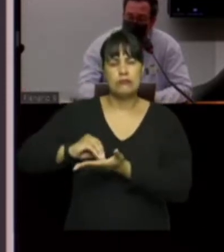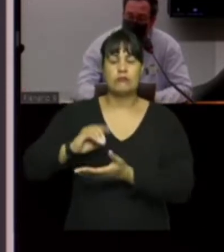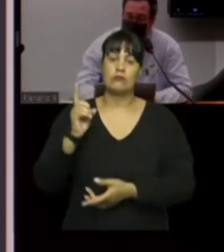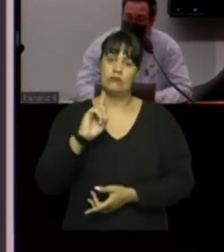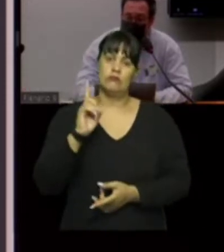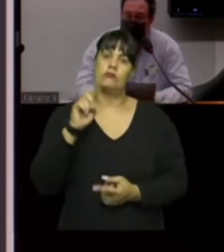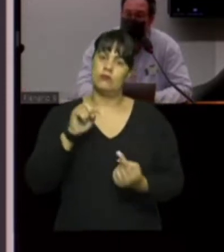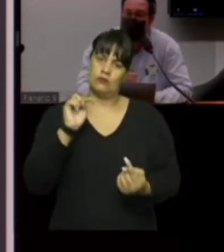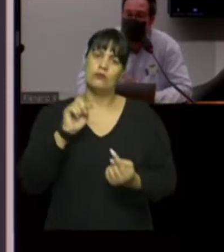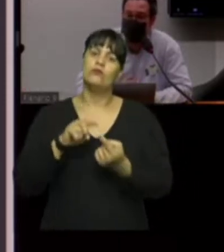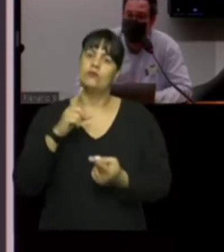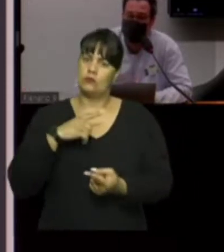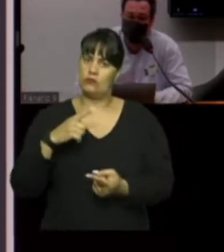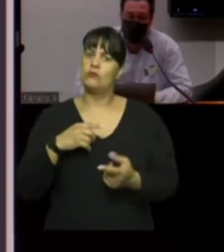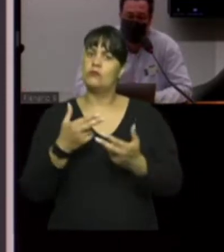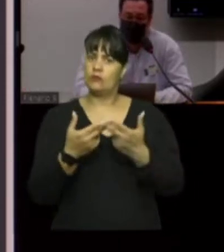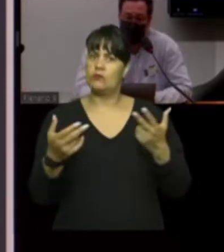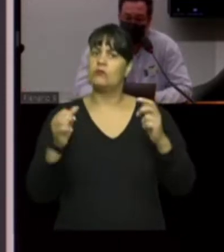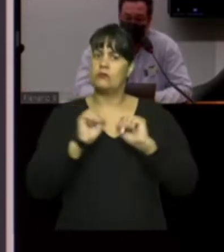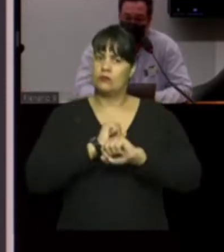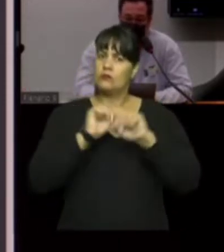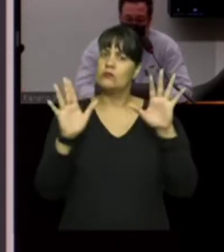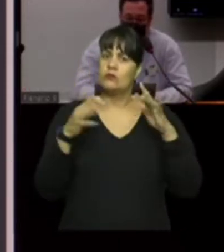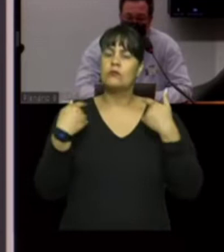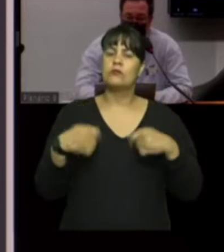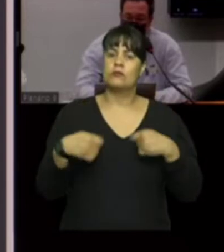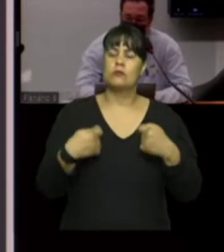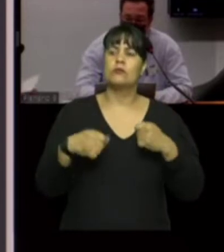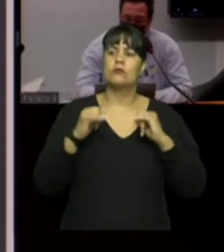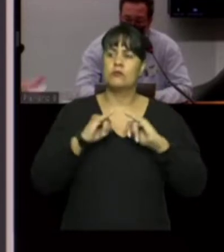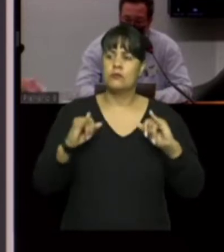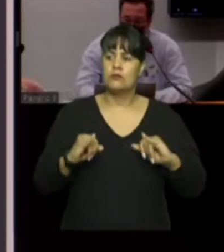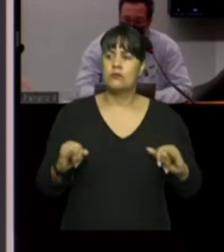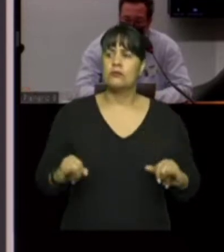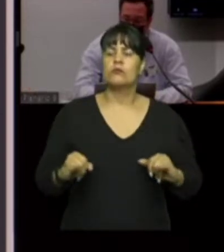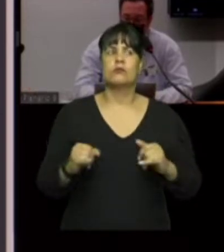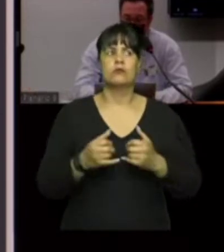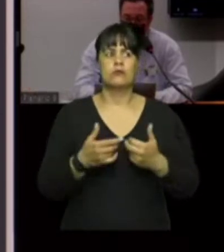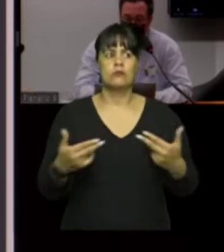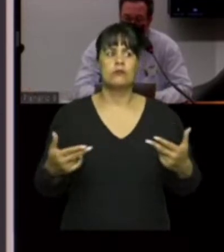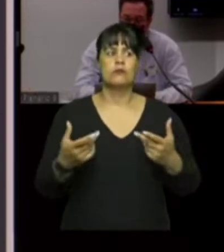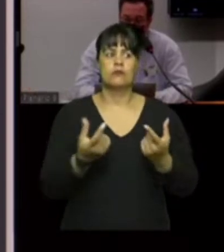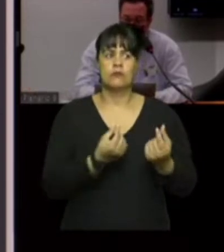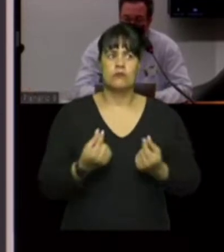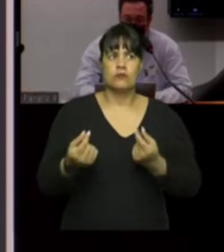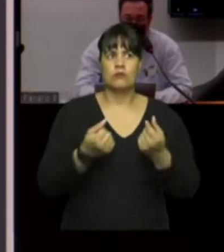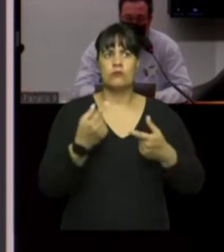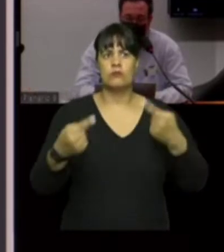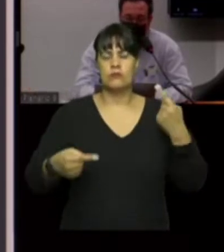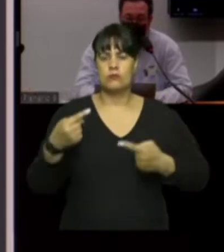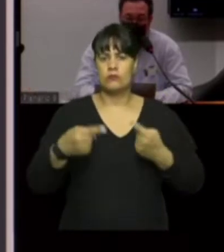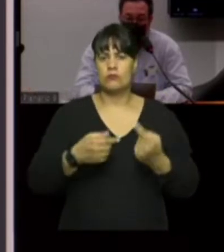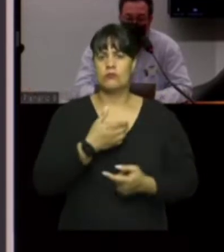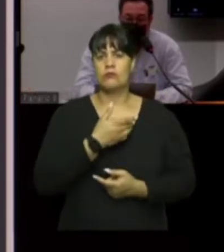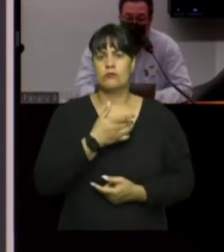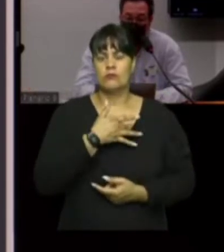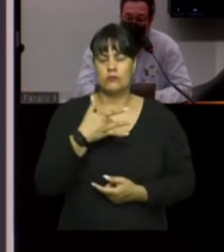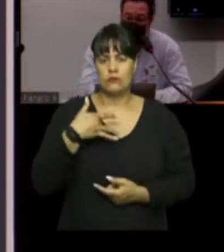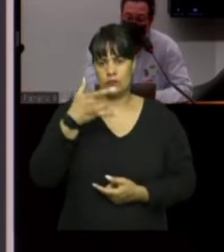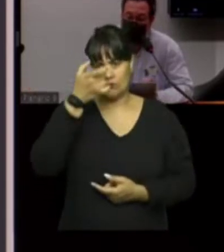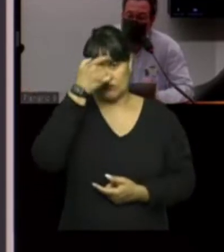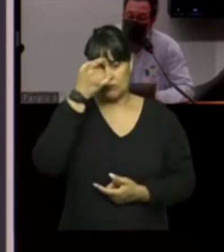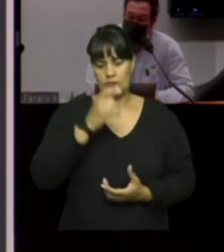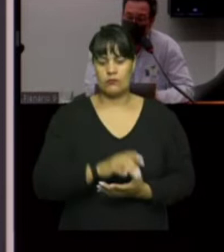objetivo, a ausência da transparência dos dados e do financiamento da política de saúde mental. Bom, com